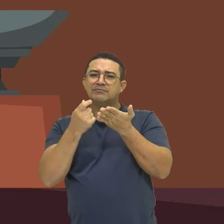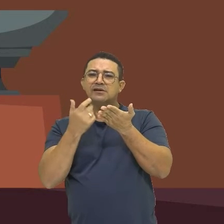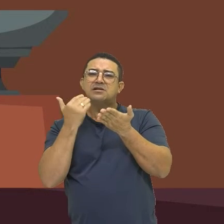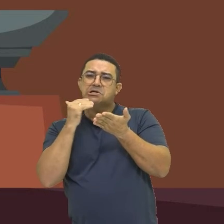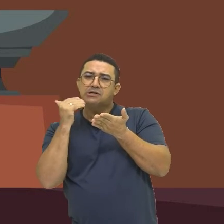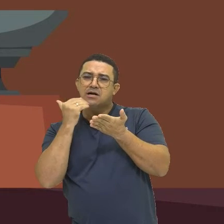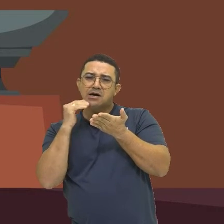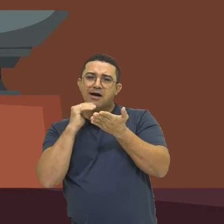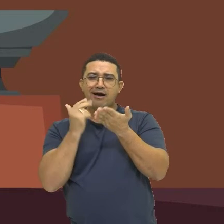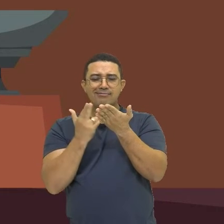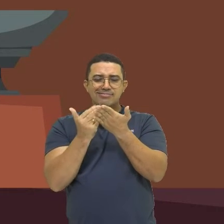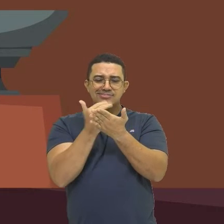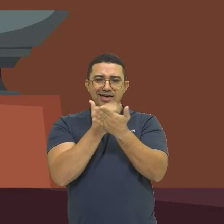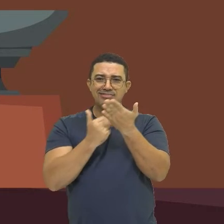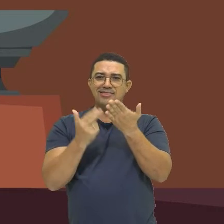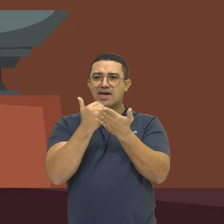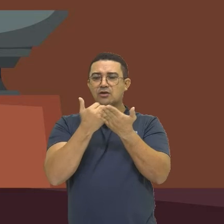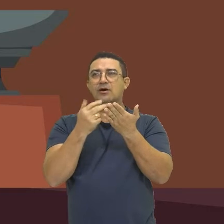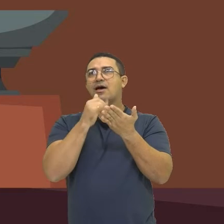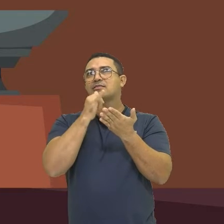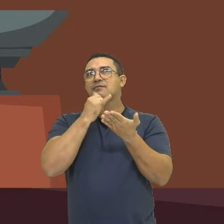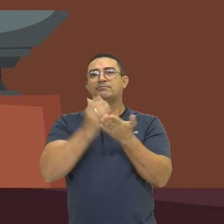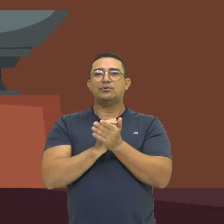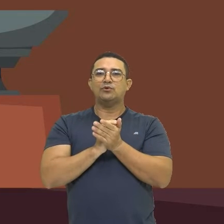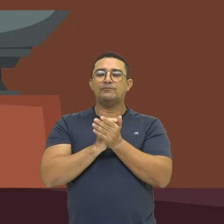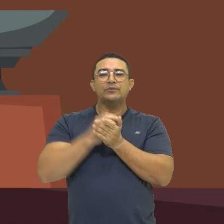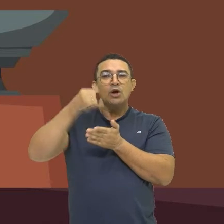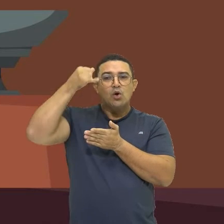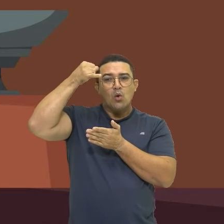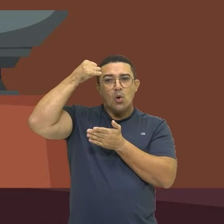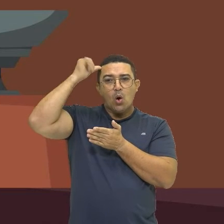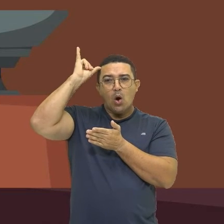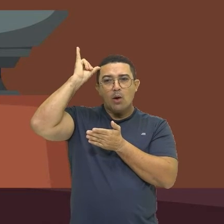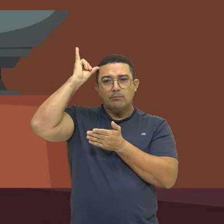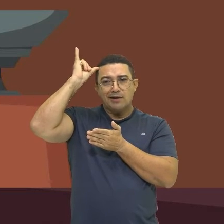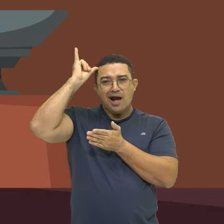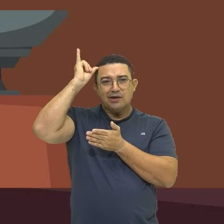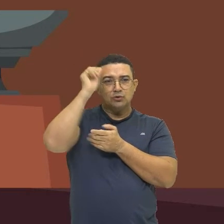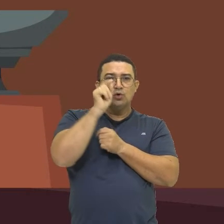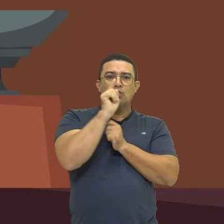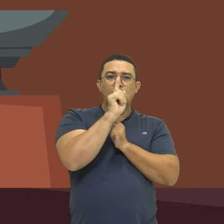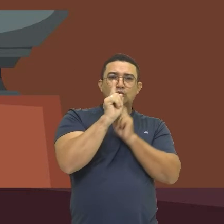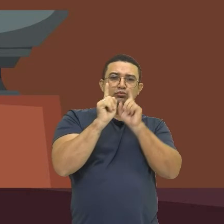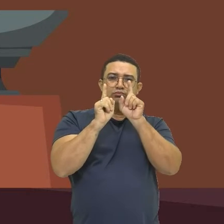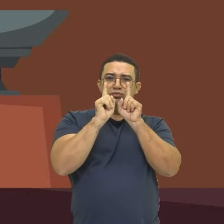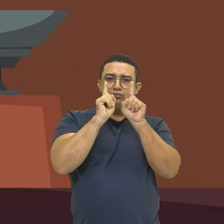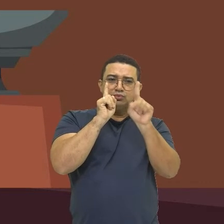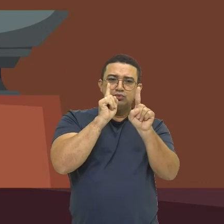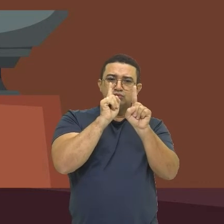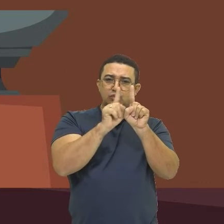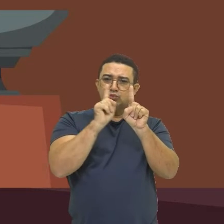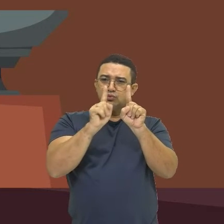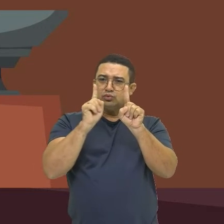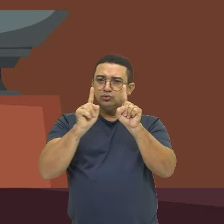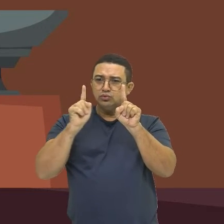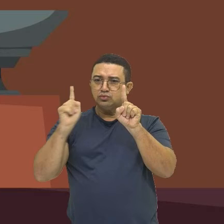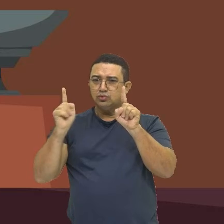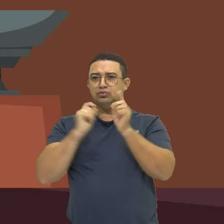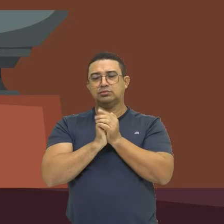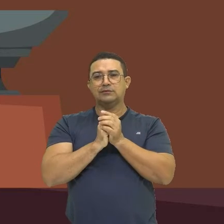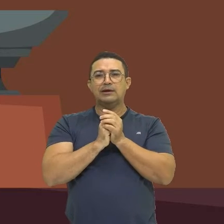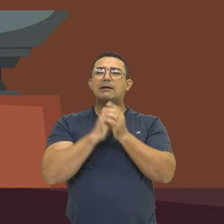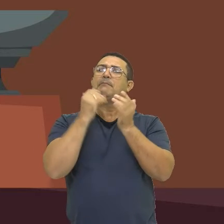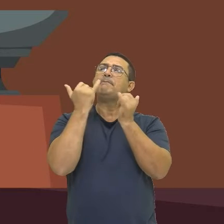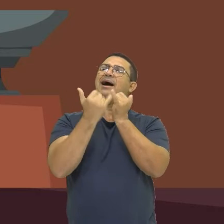representavam, tipo assim, a quantidade de gados que nasceu, a coleta, quantas pessoas nasceram. Era como se fosse uma